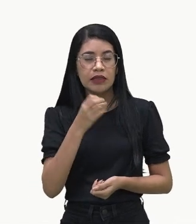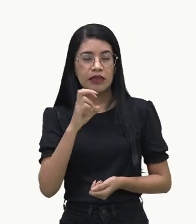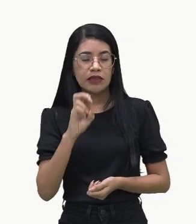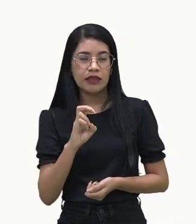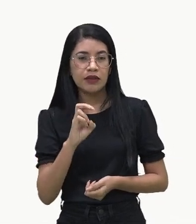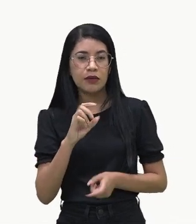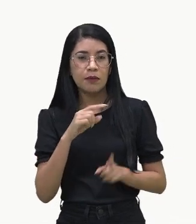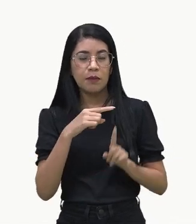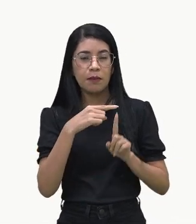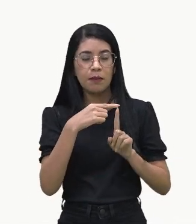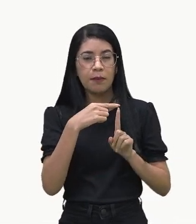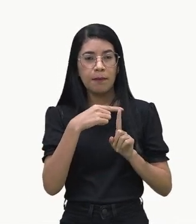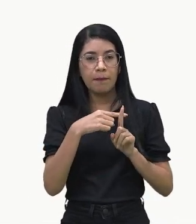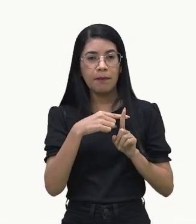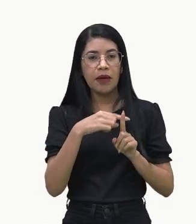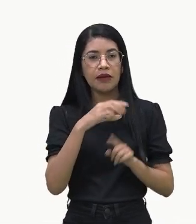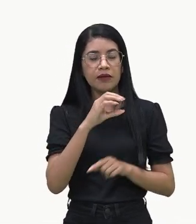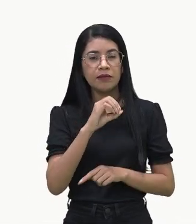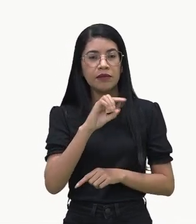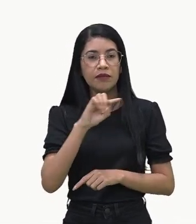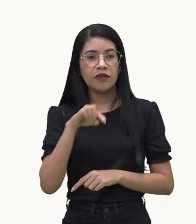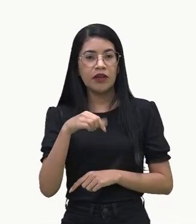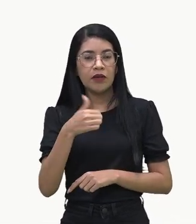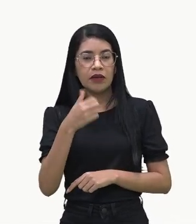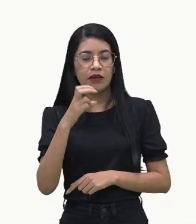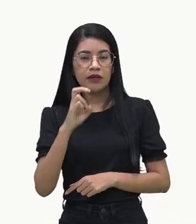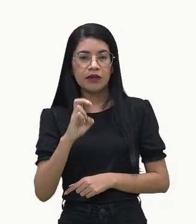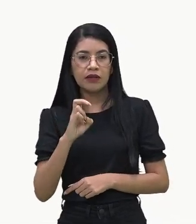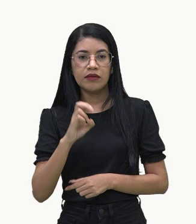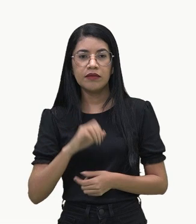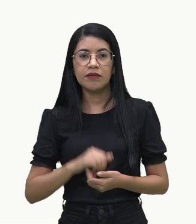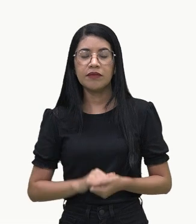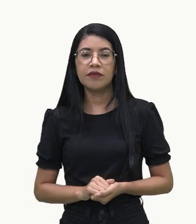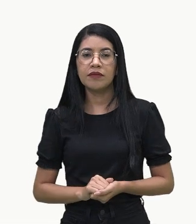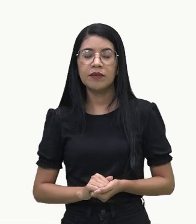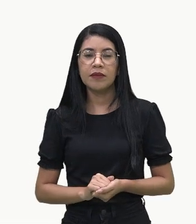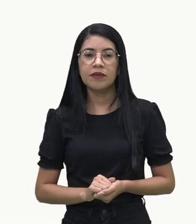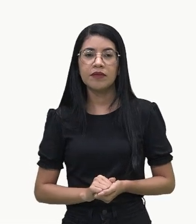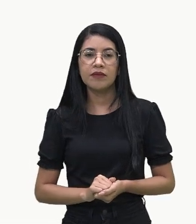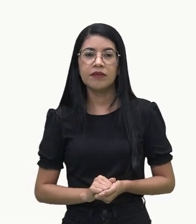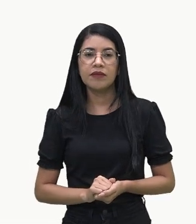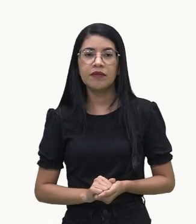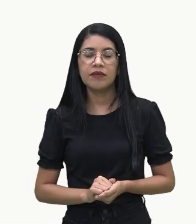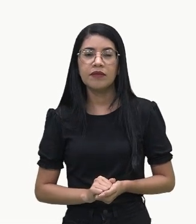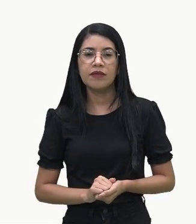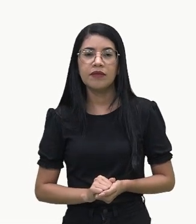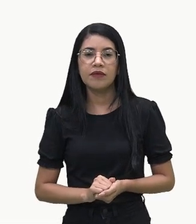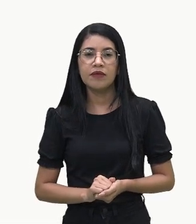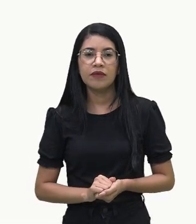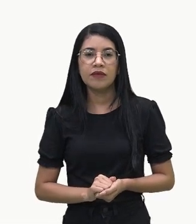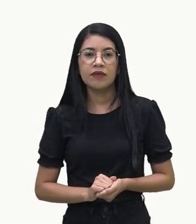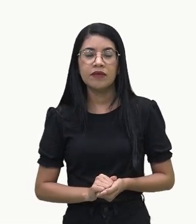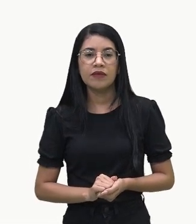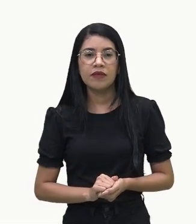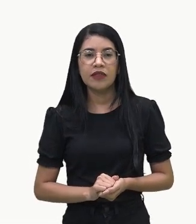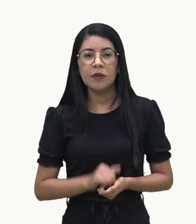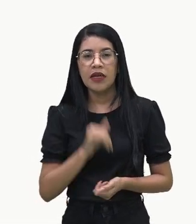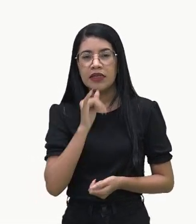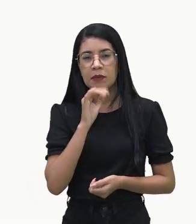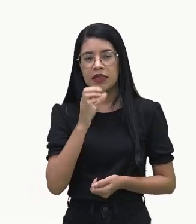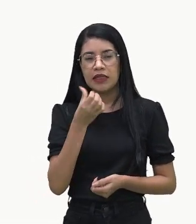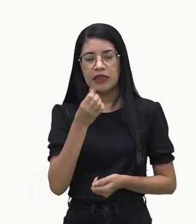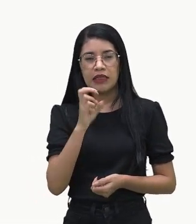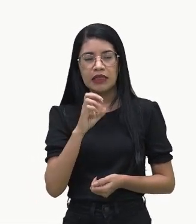centésimos mais 15 centésimos. Trazendo para o nosso dia a dia 65 centavos